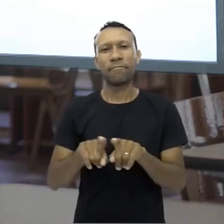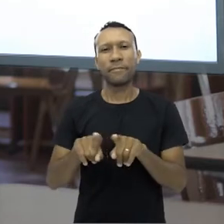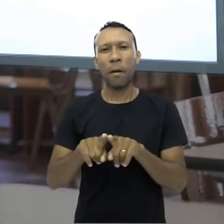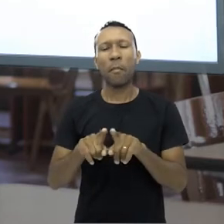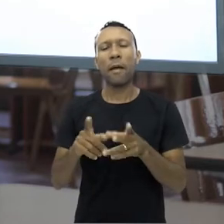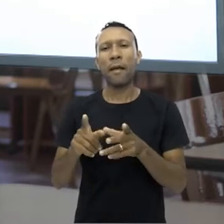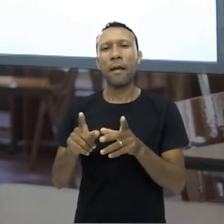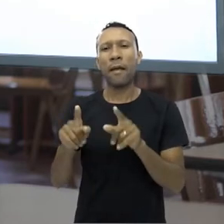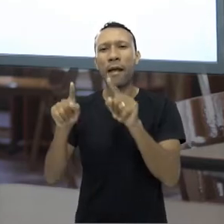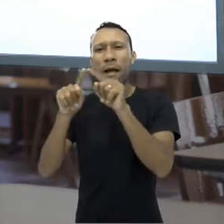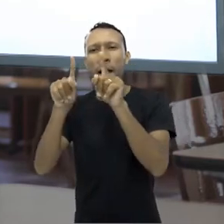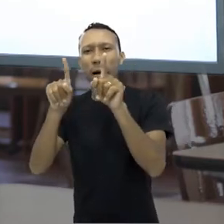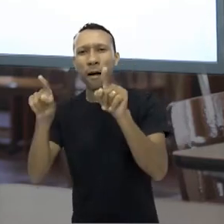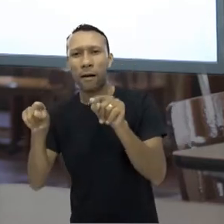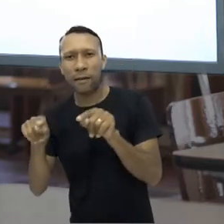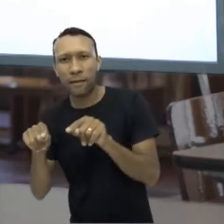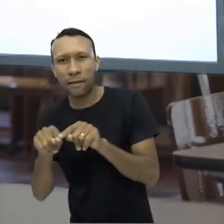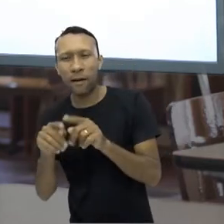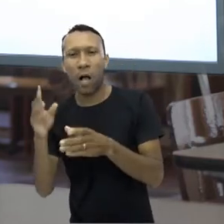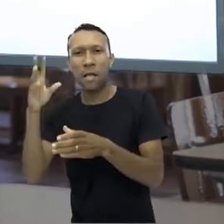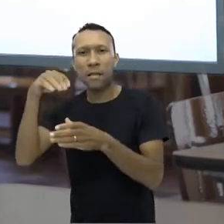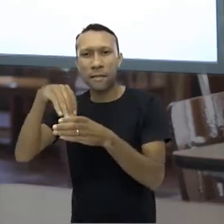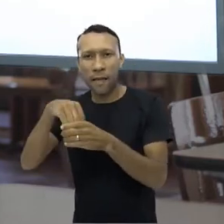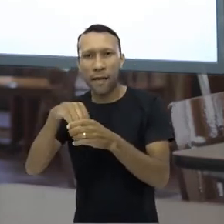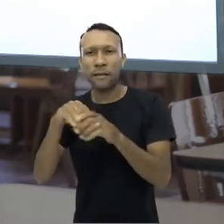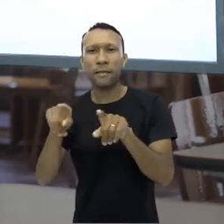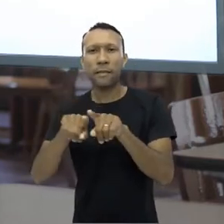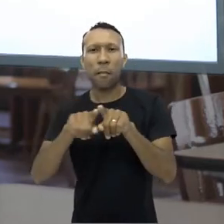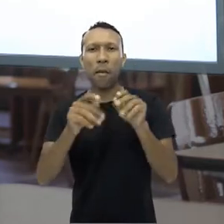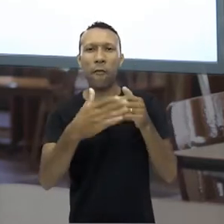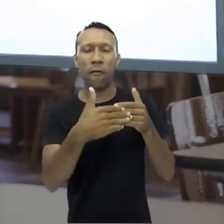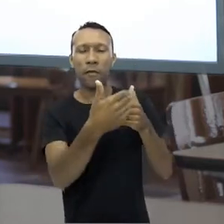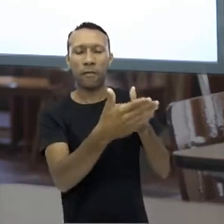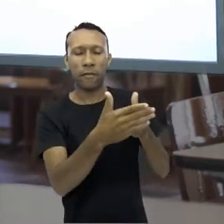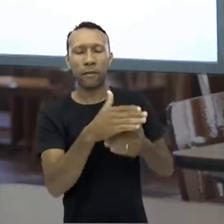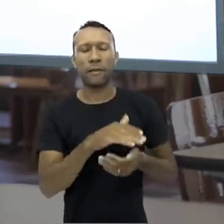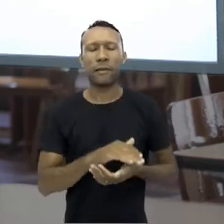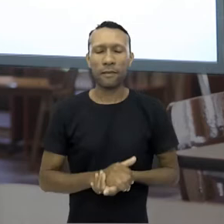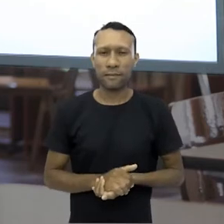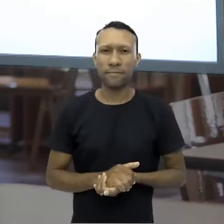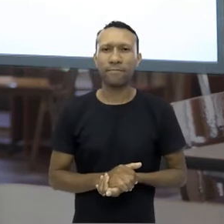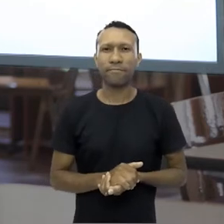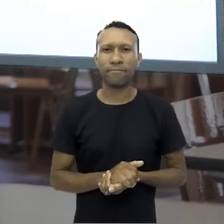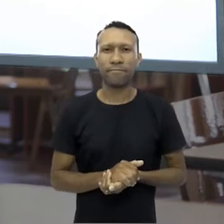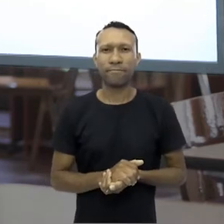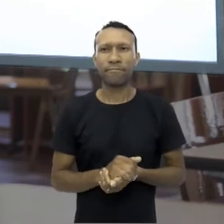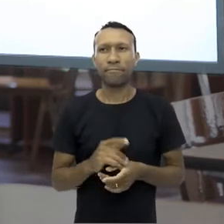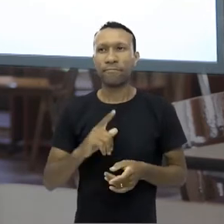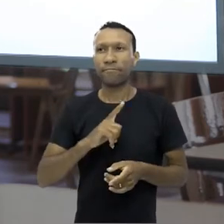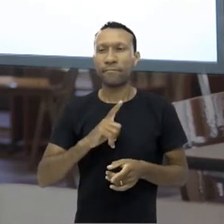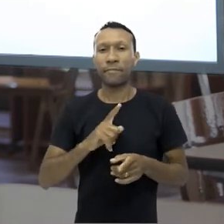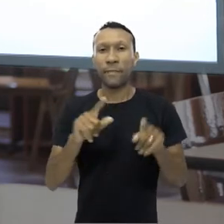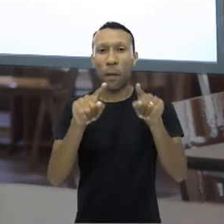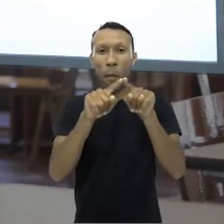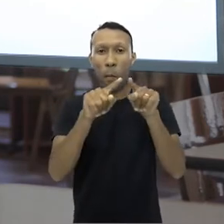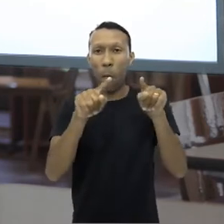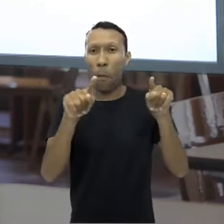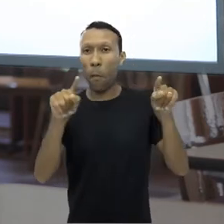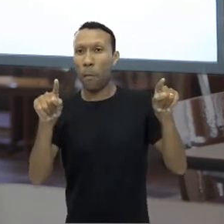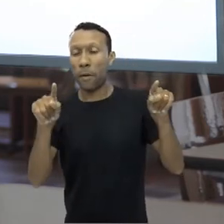Falei em área, estou falando na medida de dentro, medida interna, medida de superfície, tá bom? Espaço ocupado. Aí, ó, comprimento